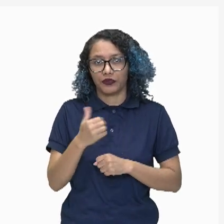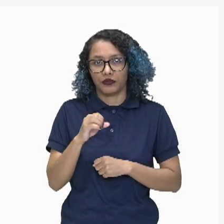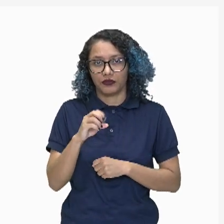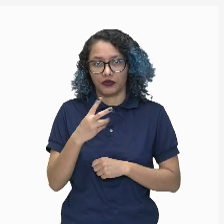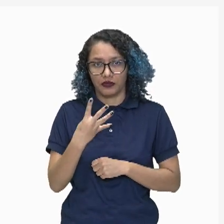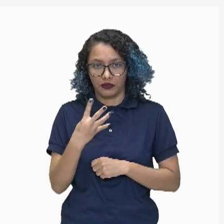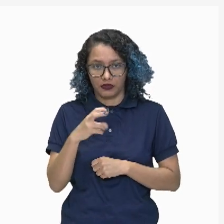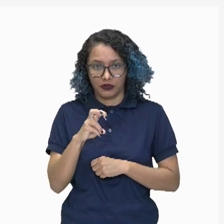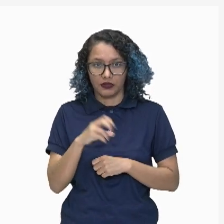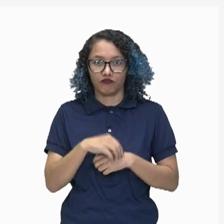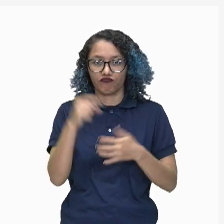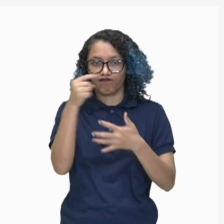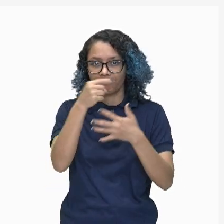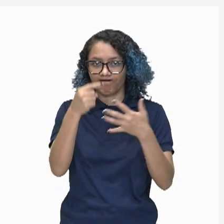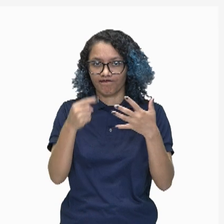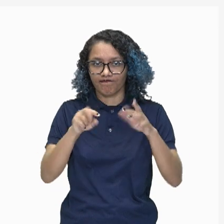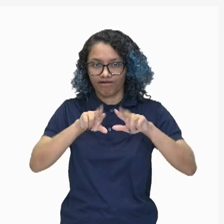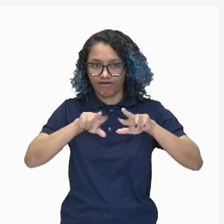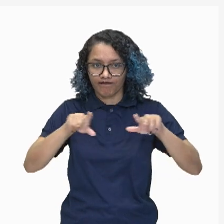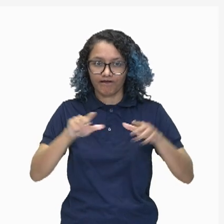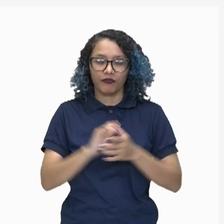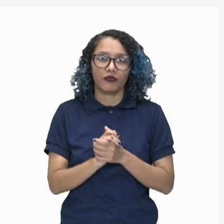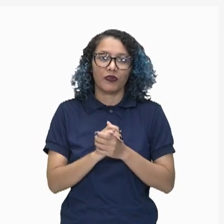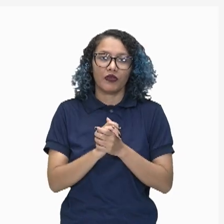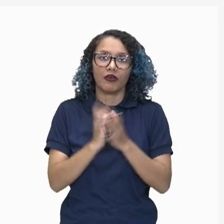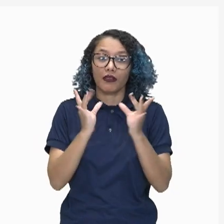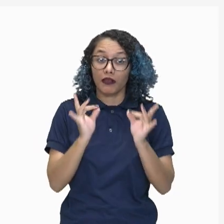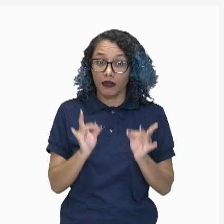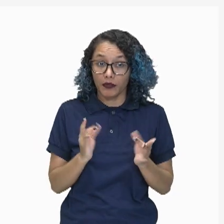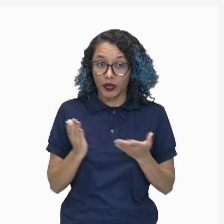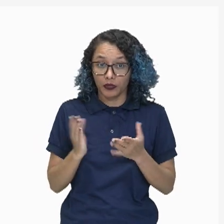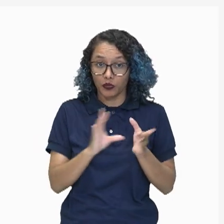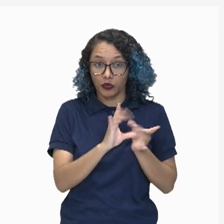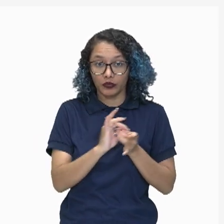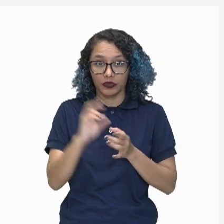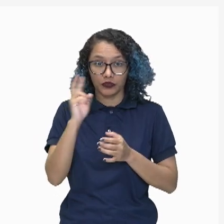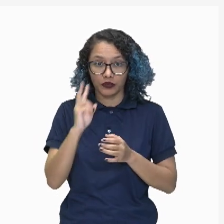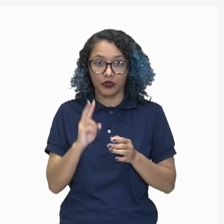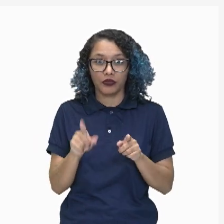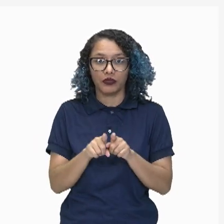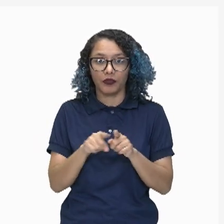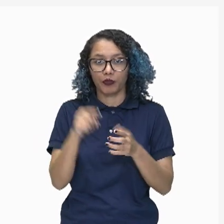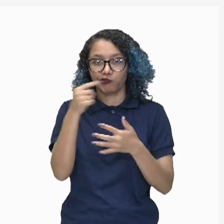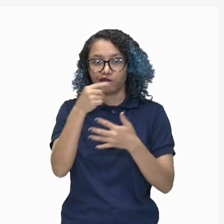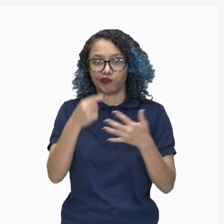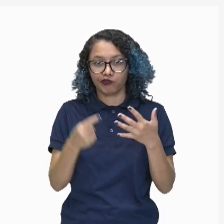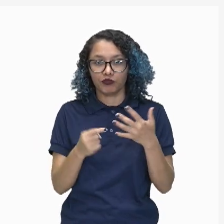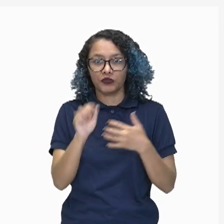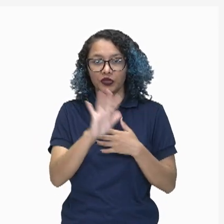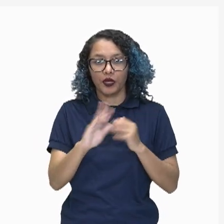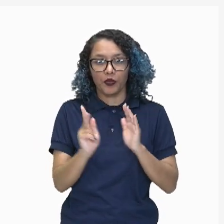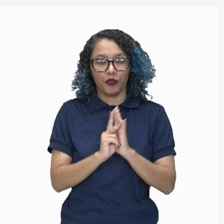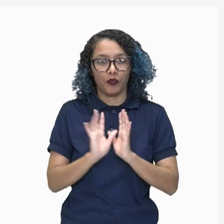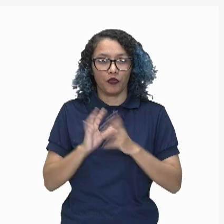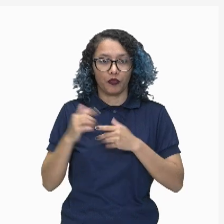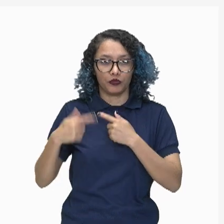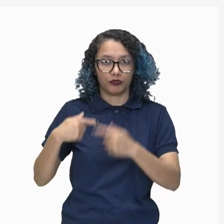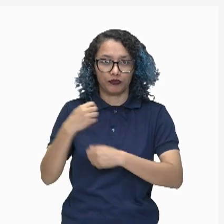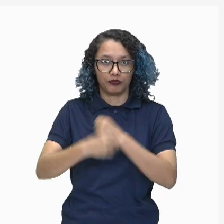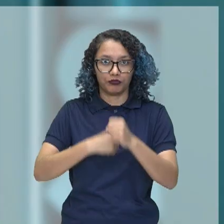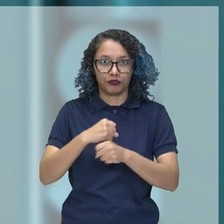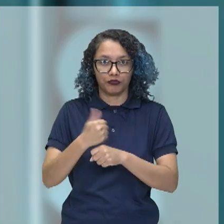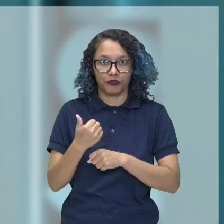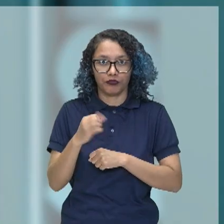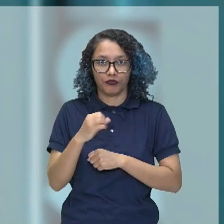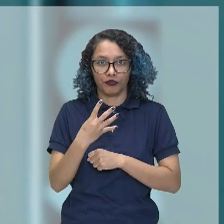1945, aspectos distintos. Com detalhamento, contexto histórico e elementos gerais da geração de